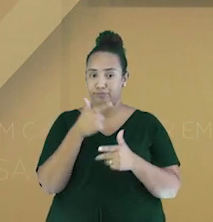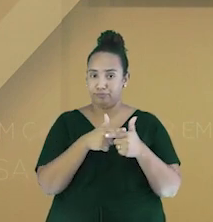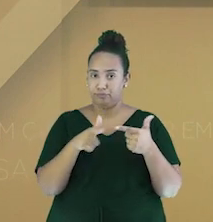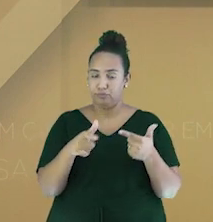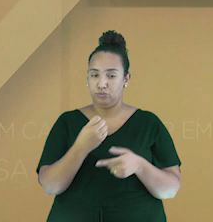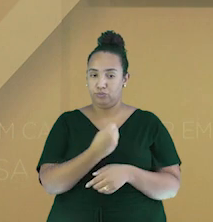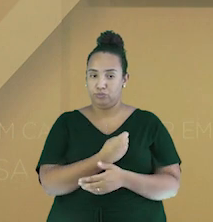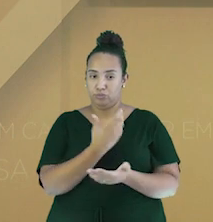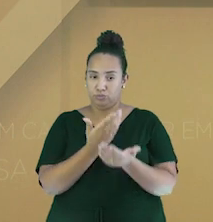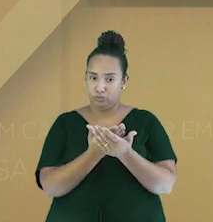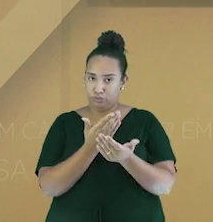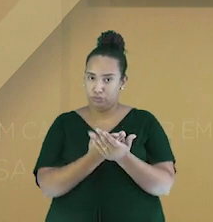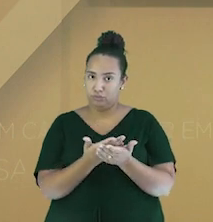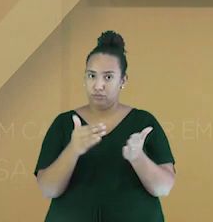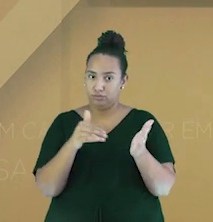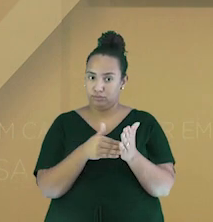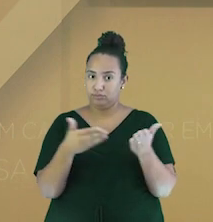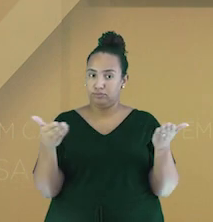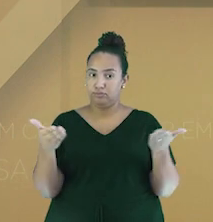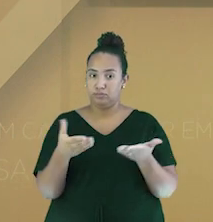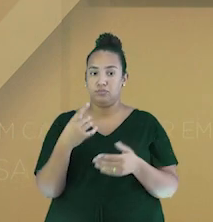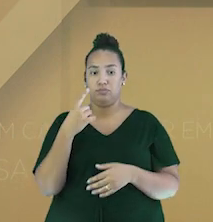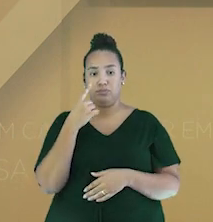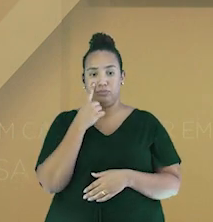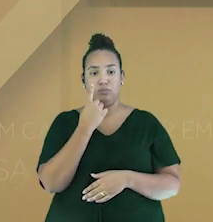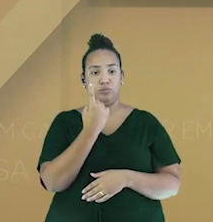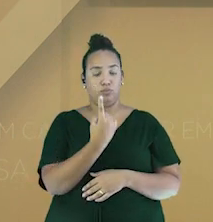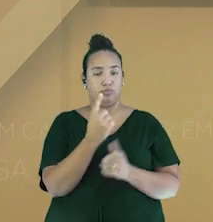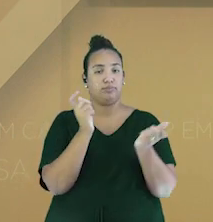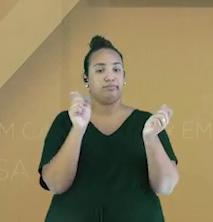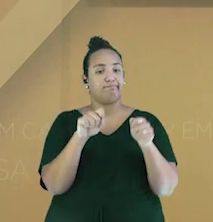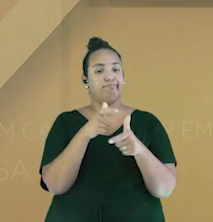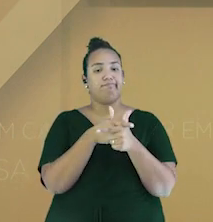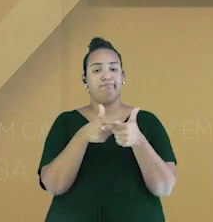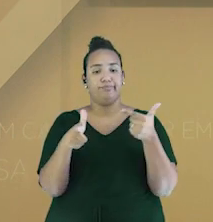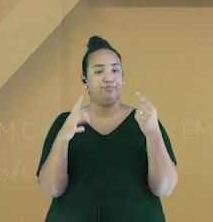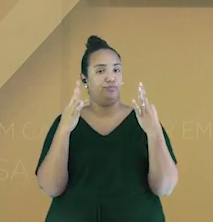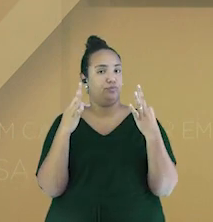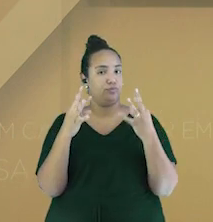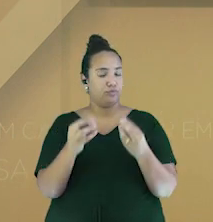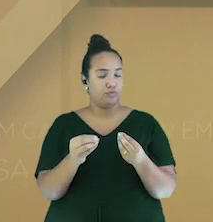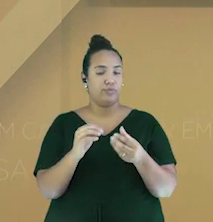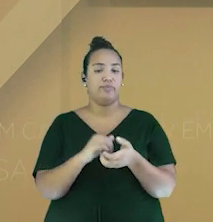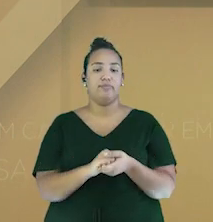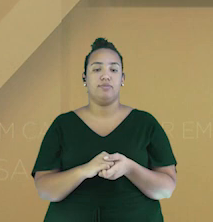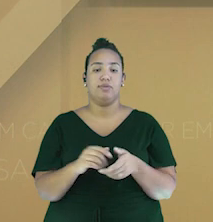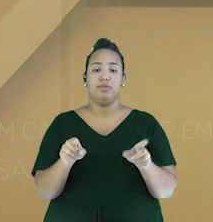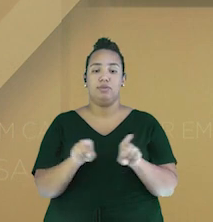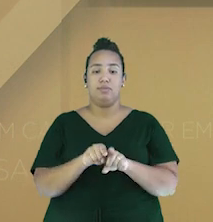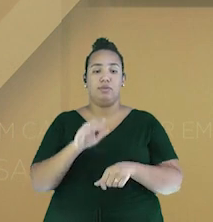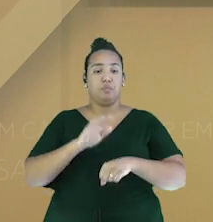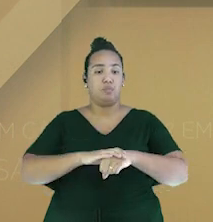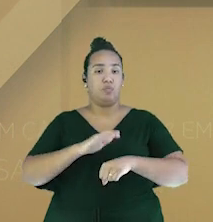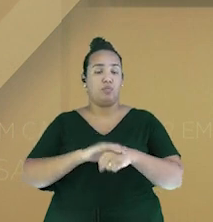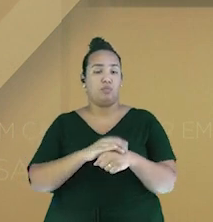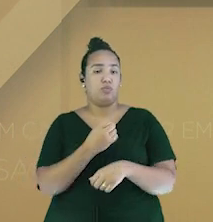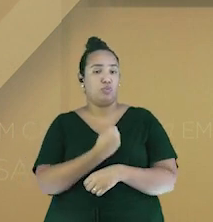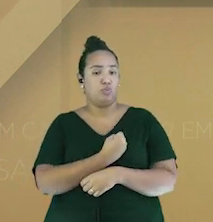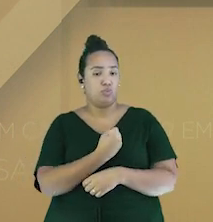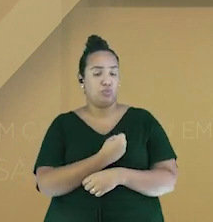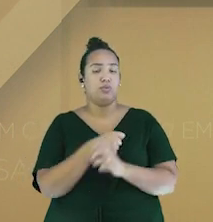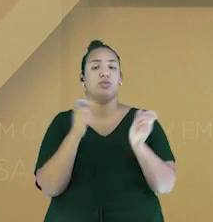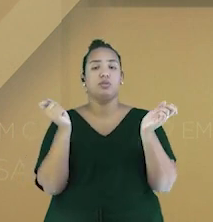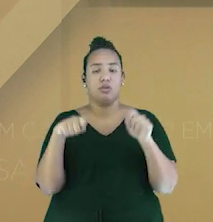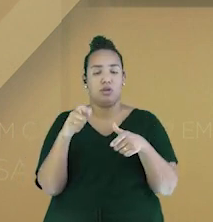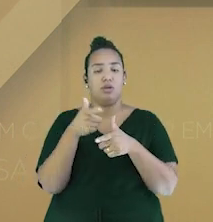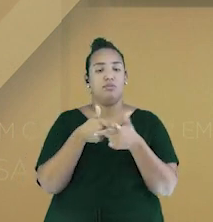aqui. Veja que o 1 foi divisor de todos eles, e podemos ver que o próprio número sempre é seu próprio